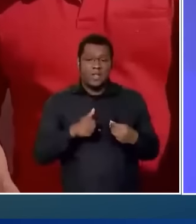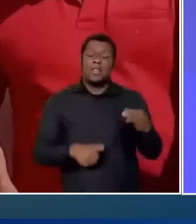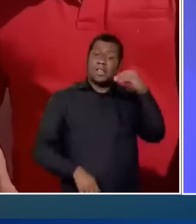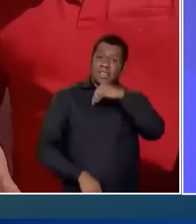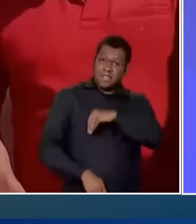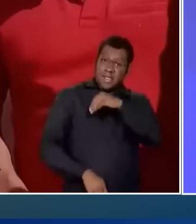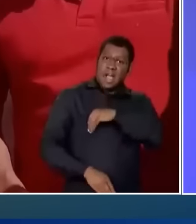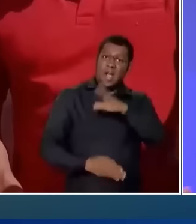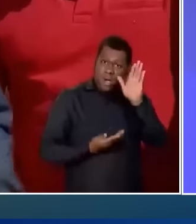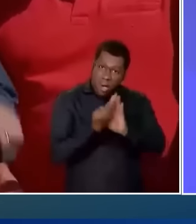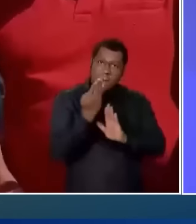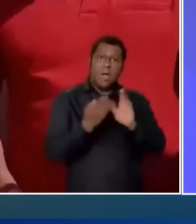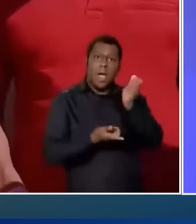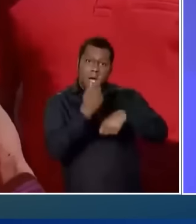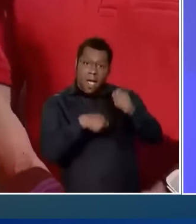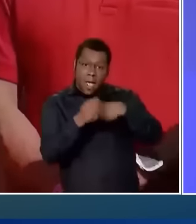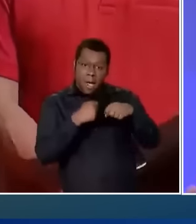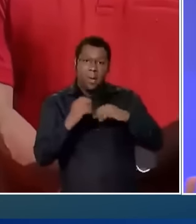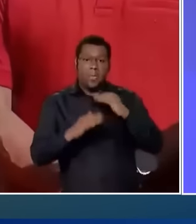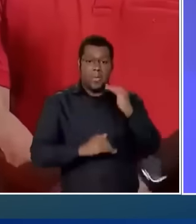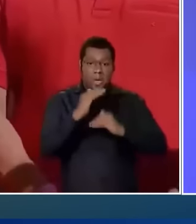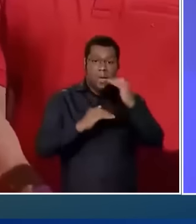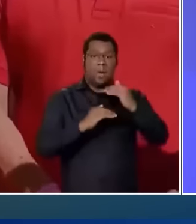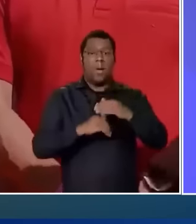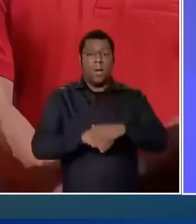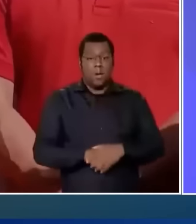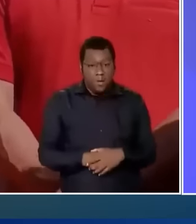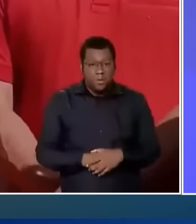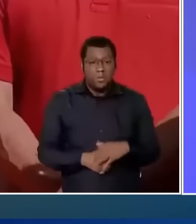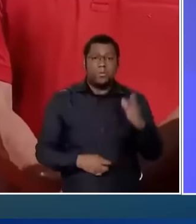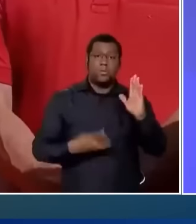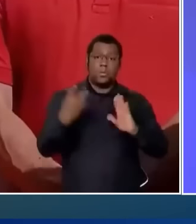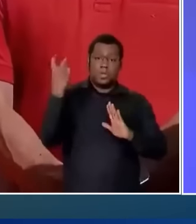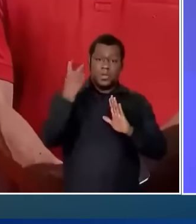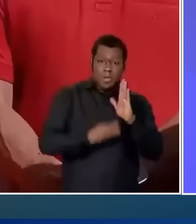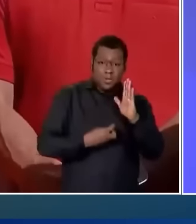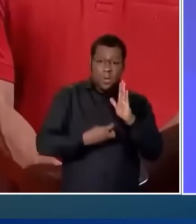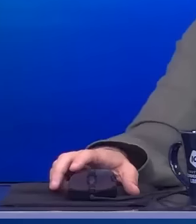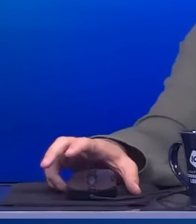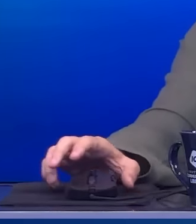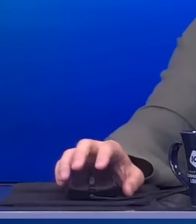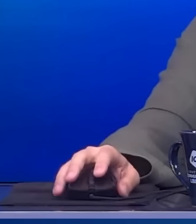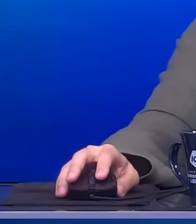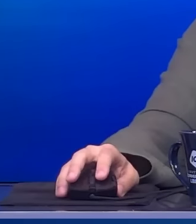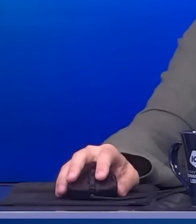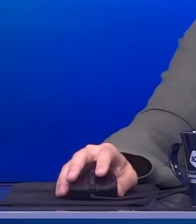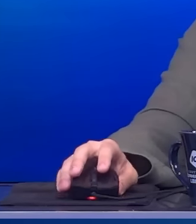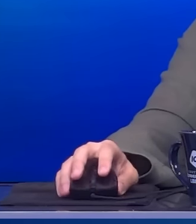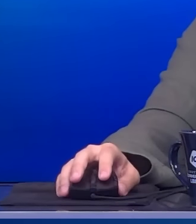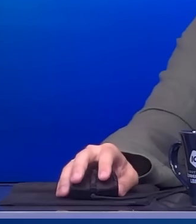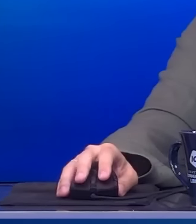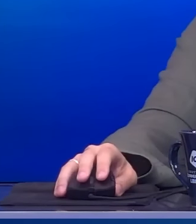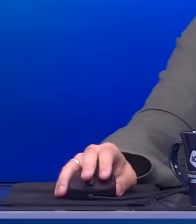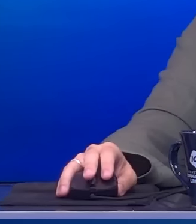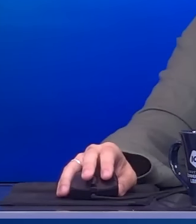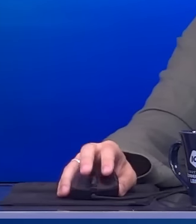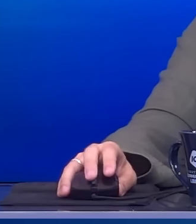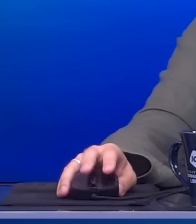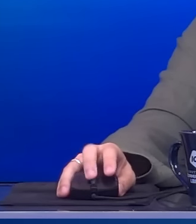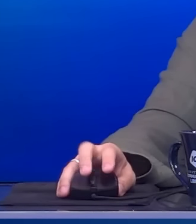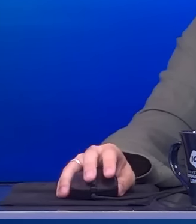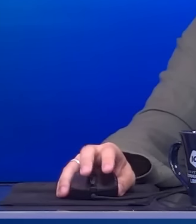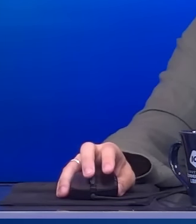quando ele toca nessa temática, ele acerta e isso se reflete na sua popularidade. Eu quero só atualizar aqui,